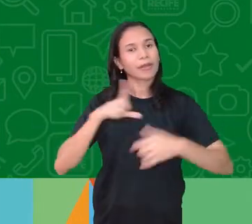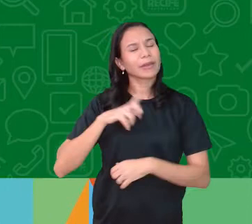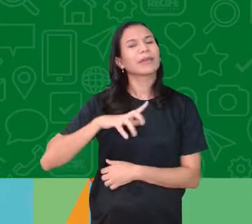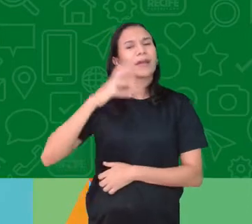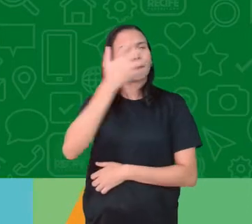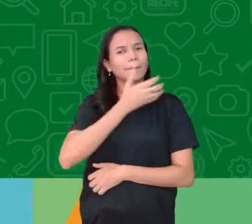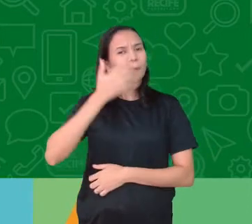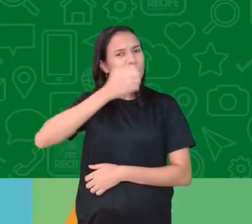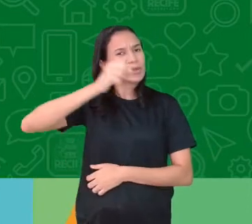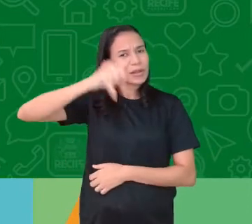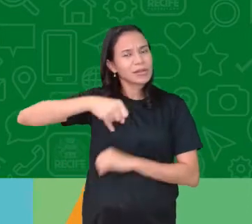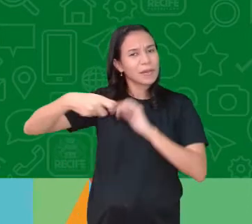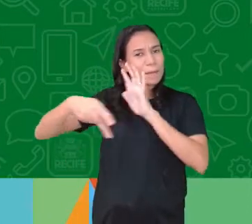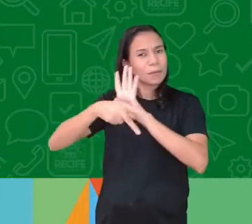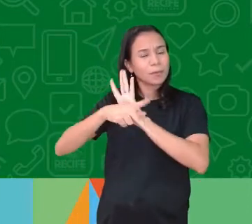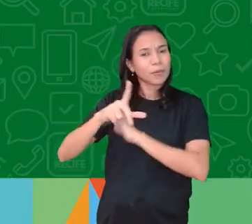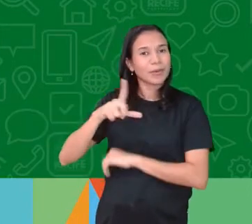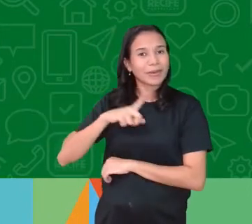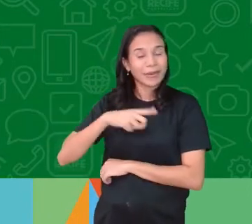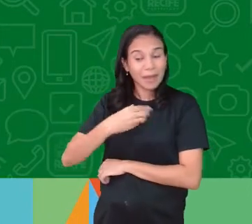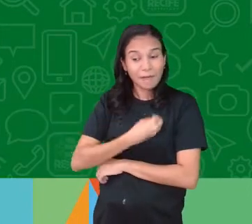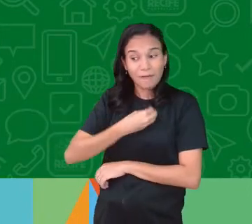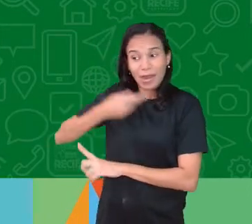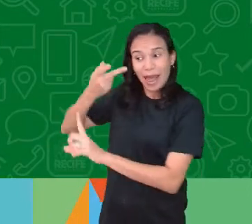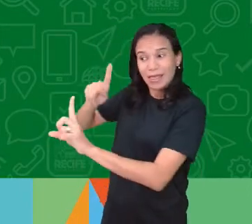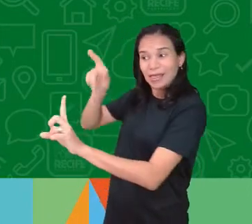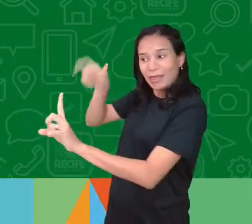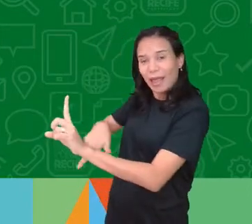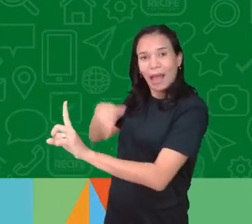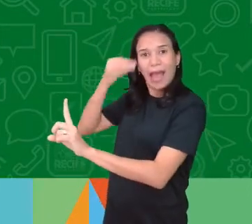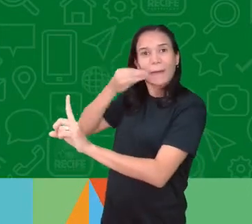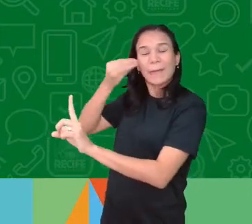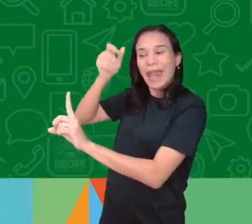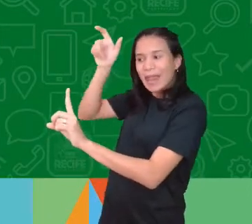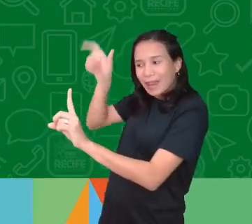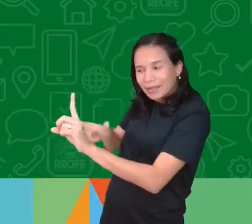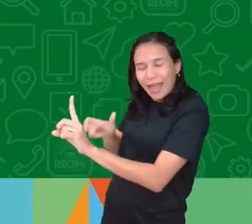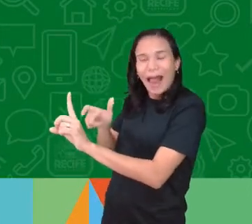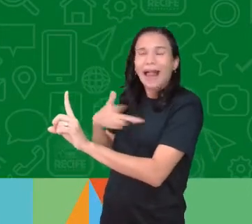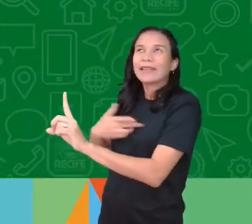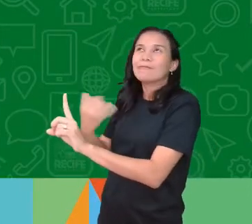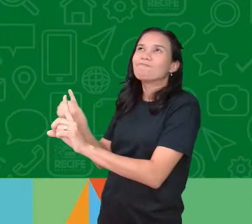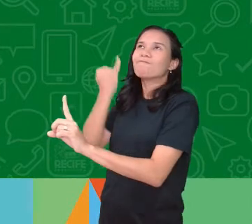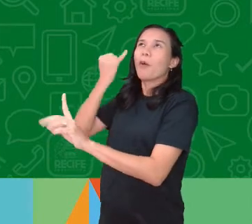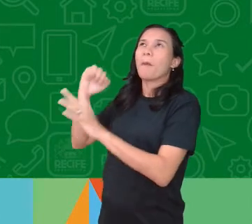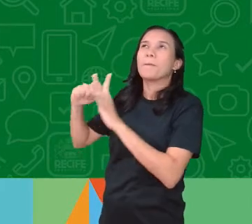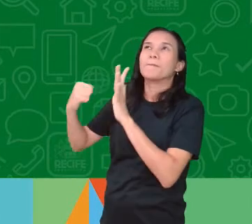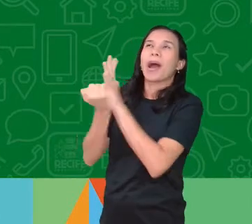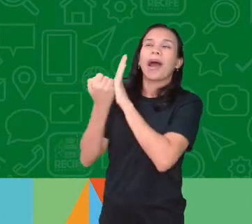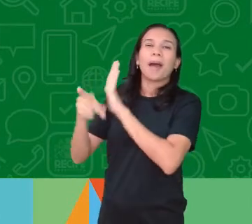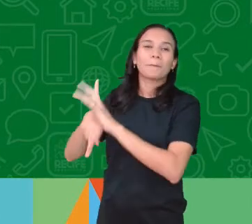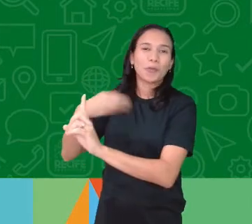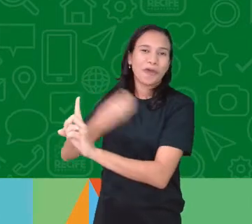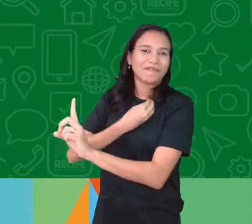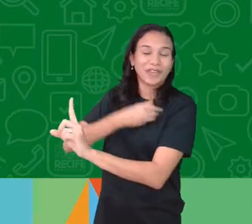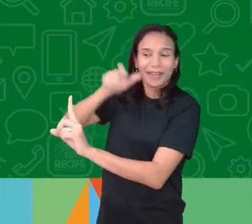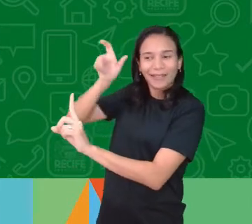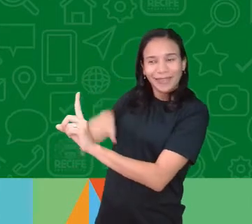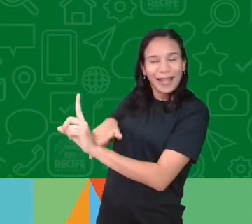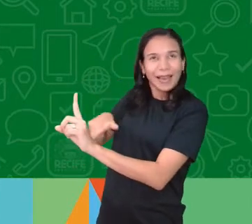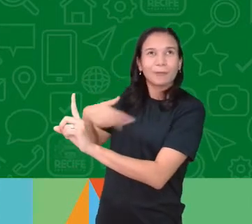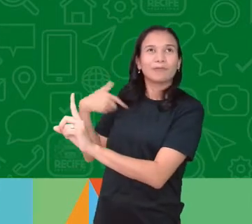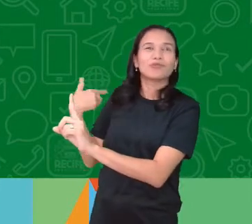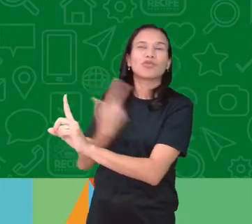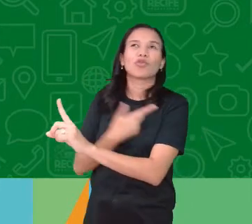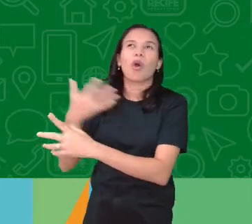músicas eram músicas que faziam parte da vida dela, né, que marcaram a vida dela, ou que eram importantes para ela. Então, houve